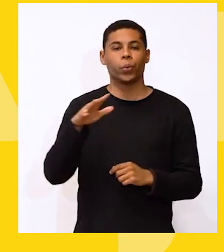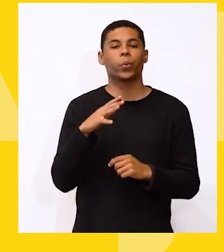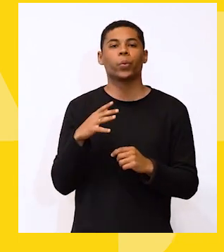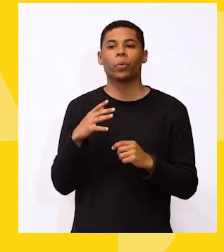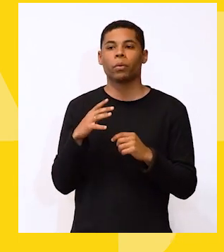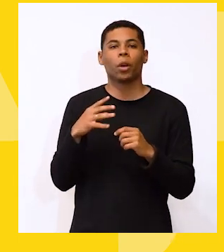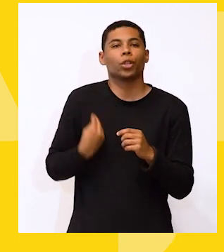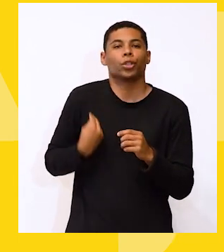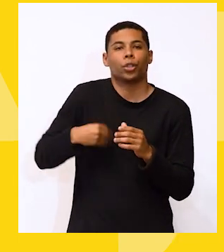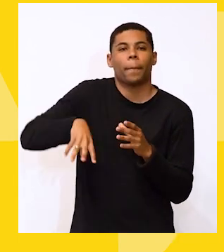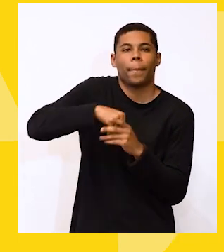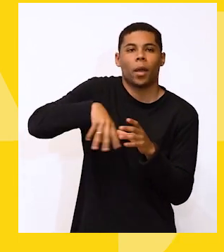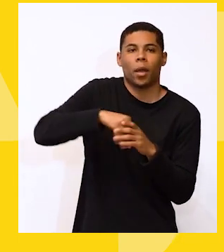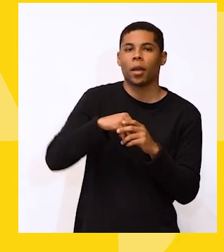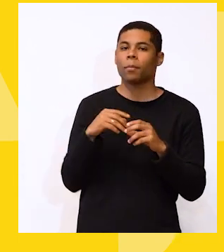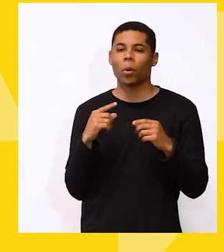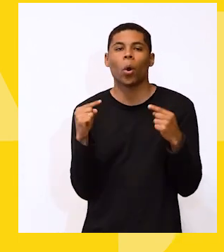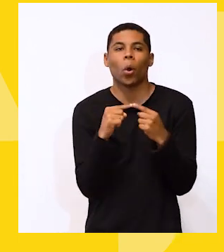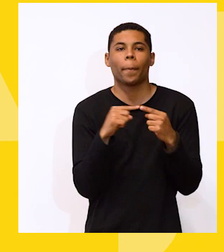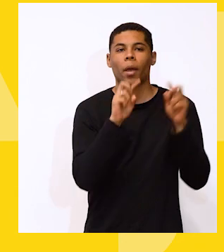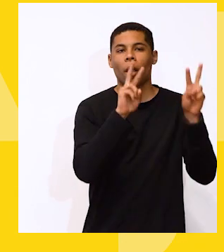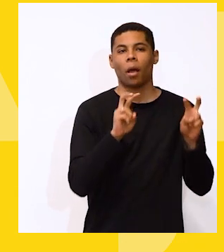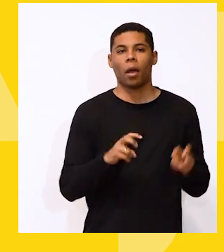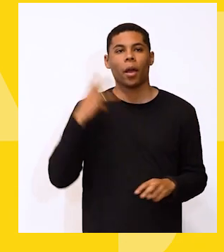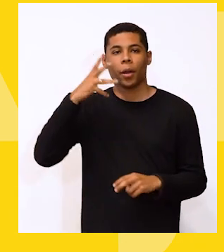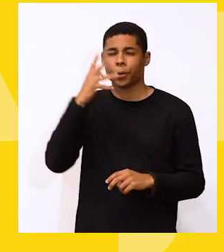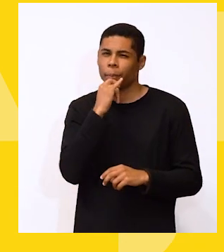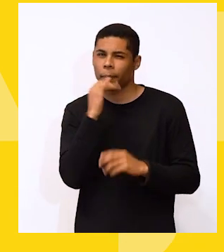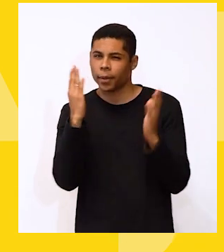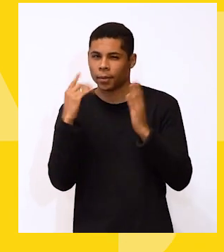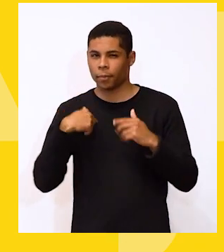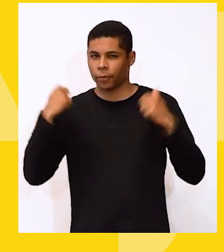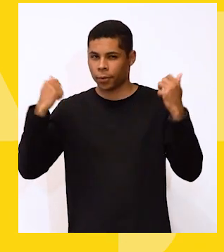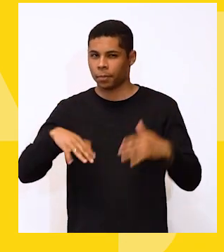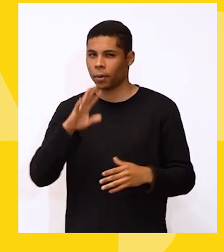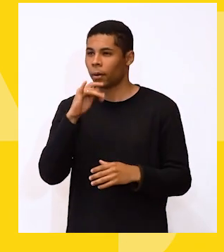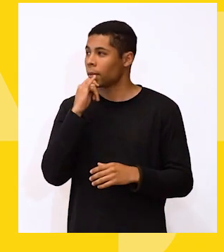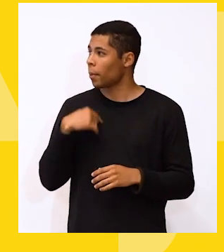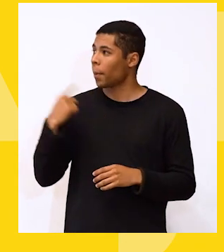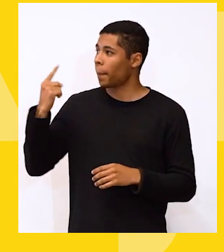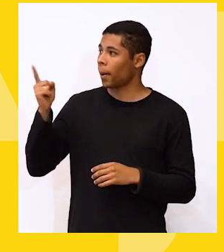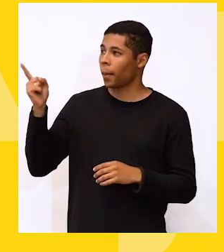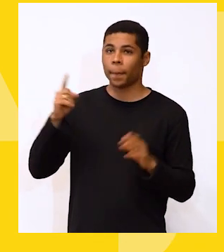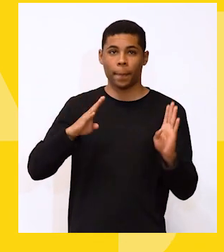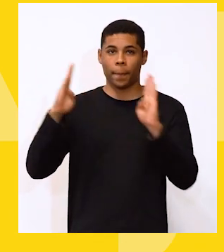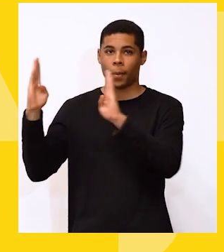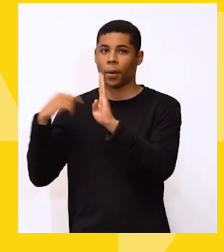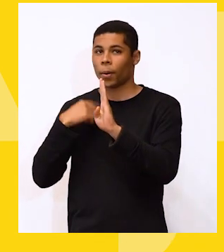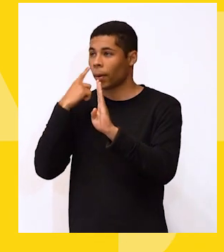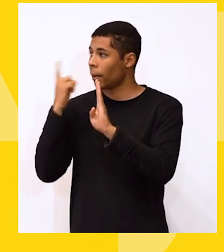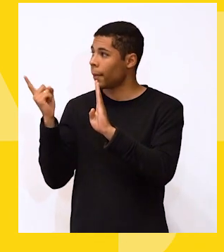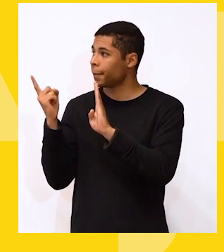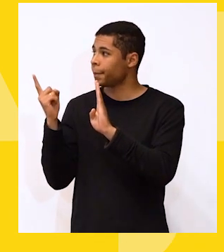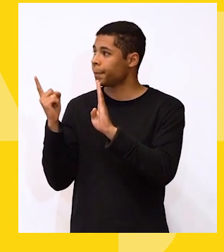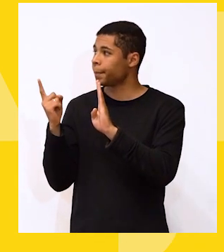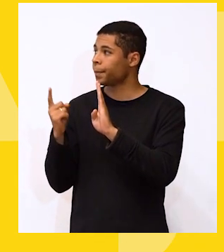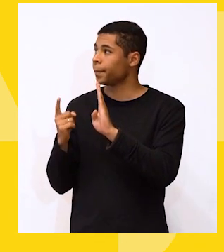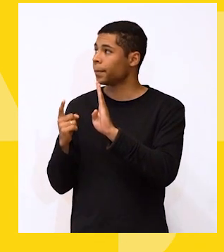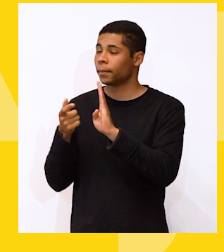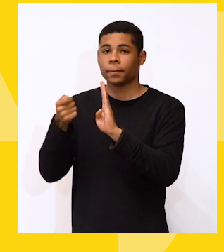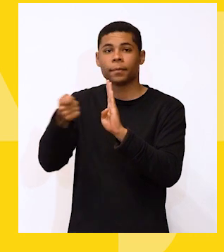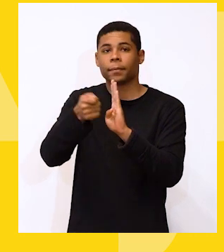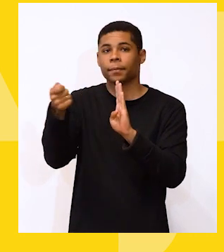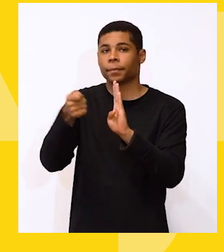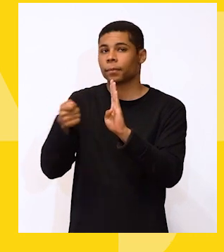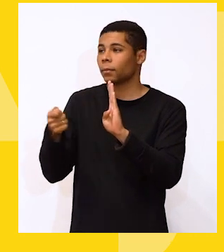membros aí dos eixos né vou dar um exemplo para vocês aqui esse Primeiro vou colocar aqui o laser